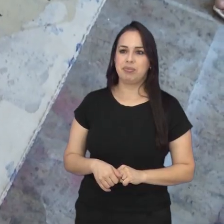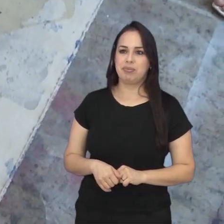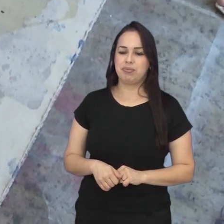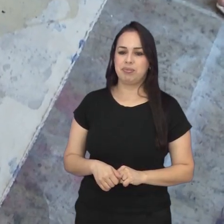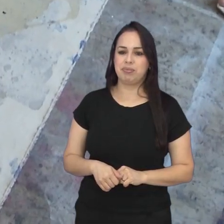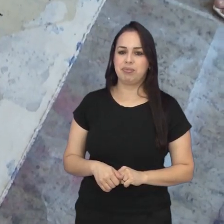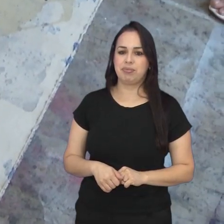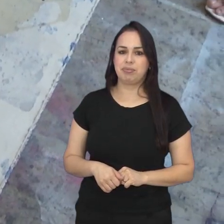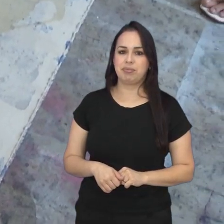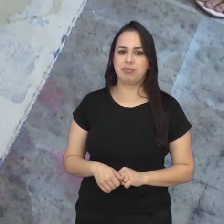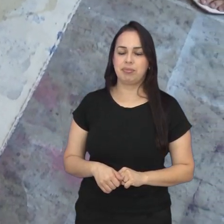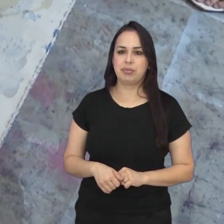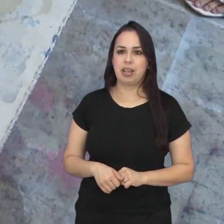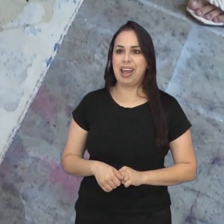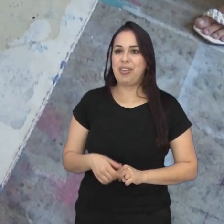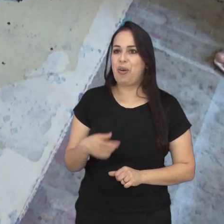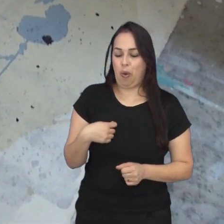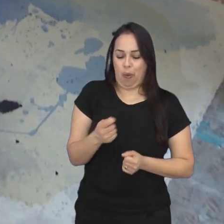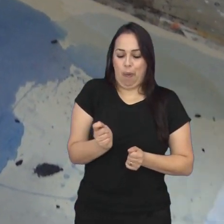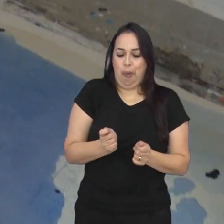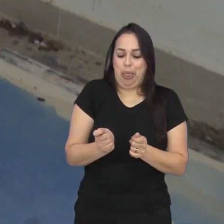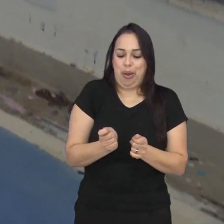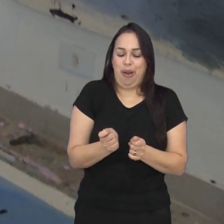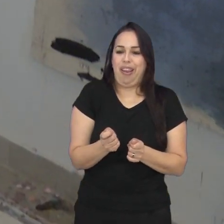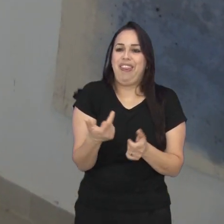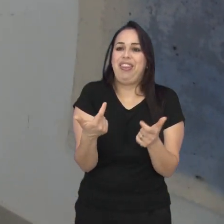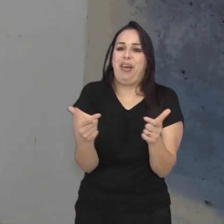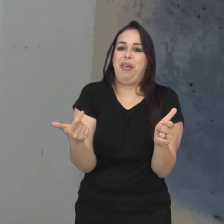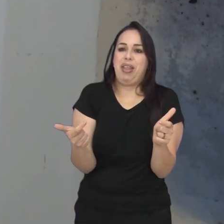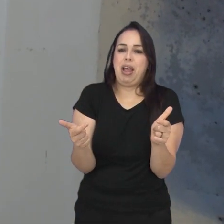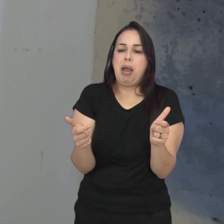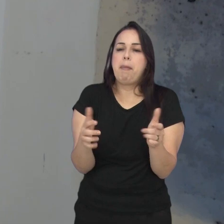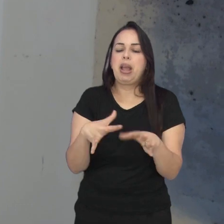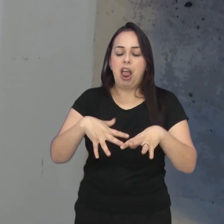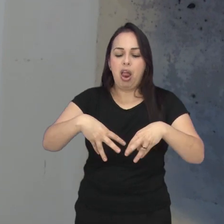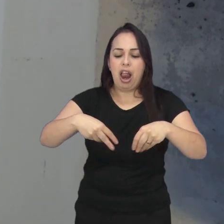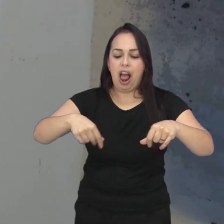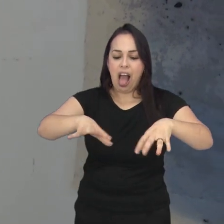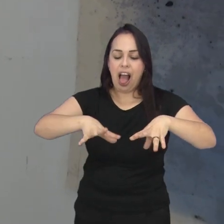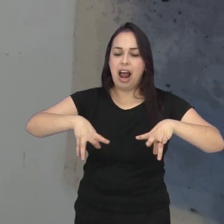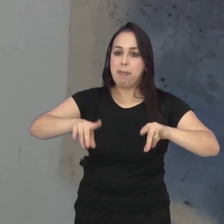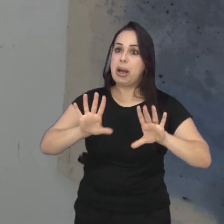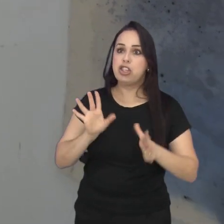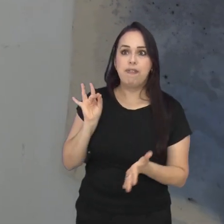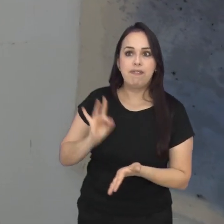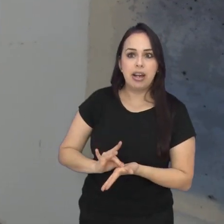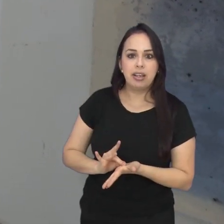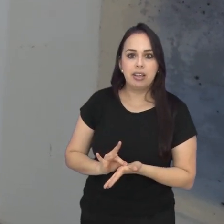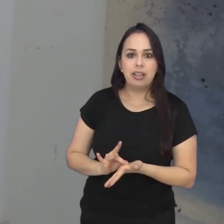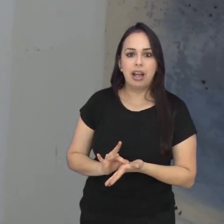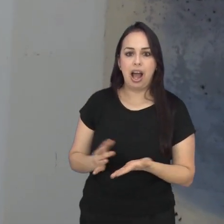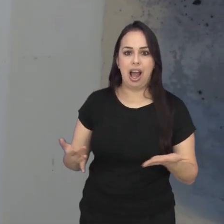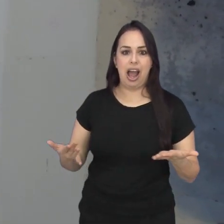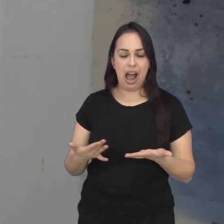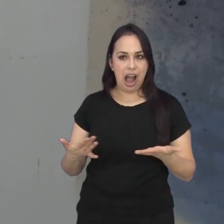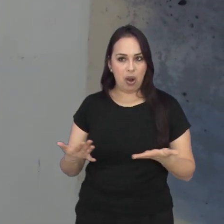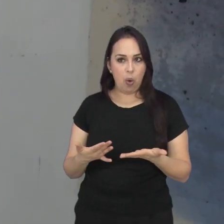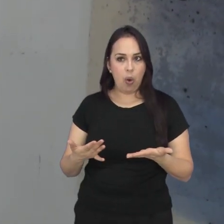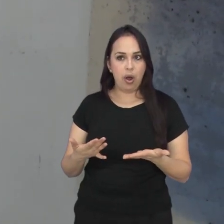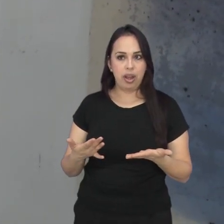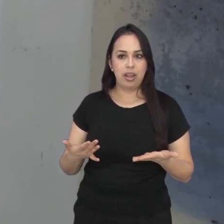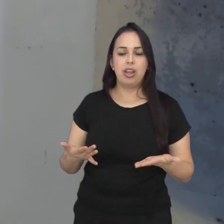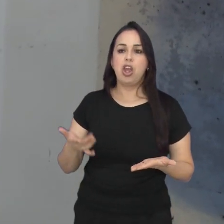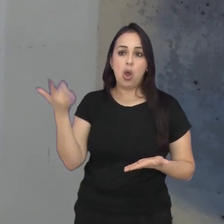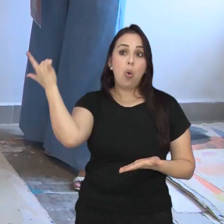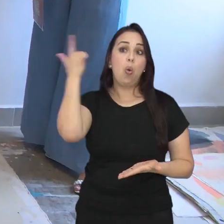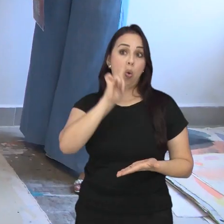eu não tenho muito controle, porque ela está muito líquida, né? Mas para dizer a verdade, eu consigo